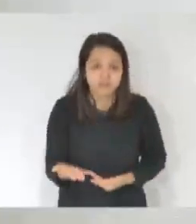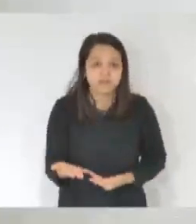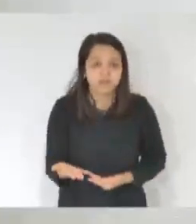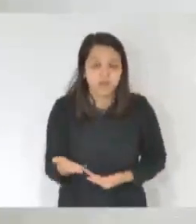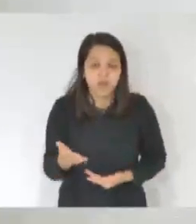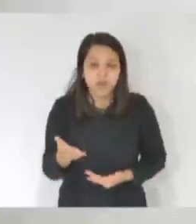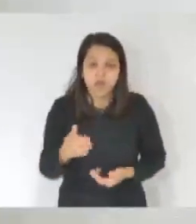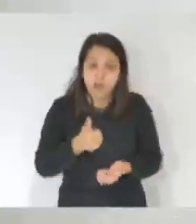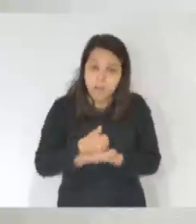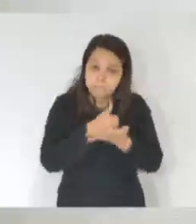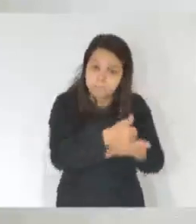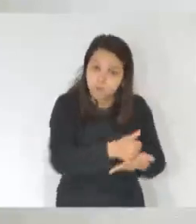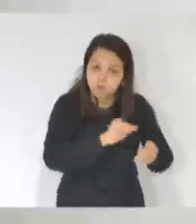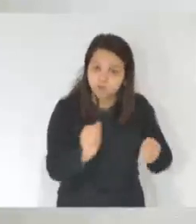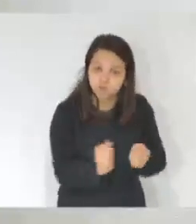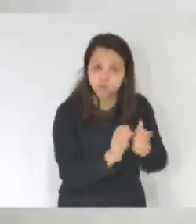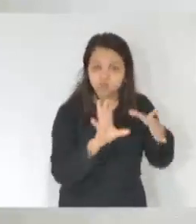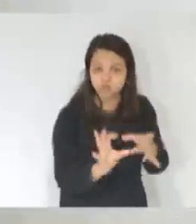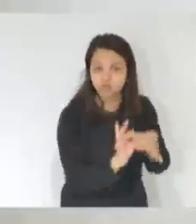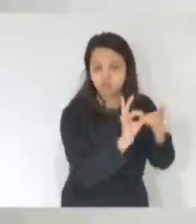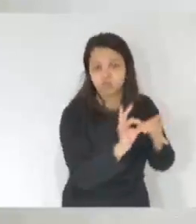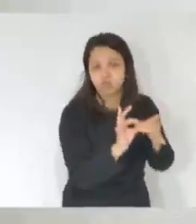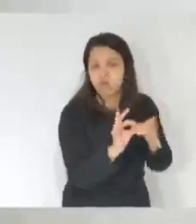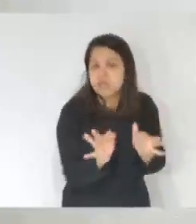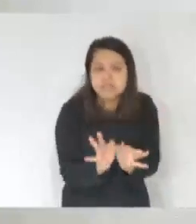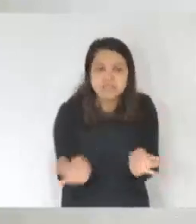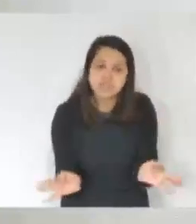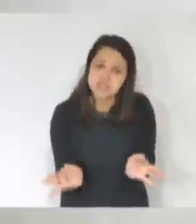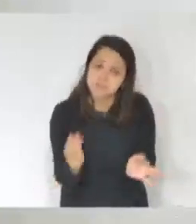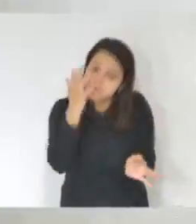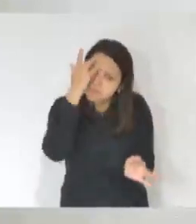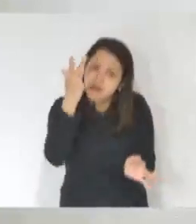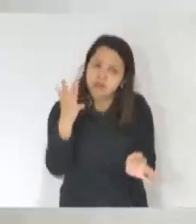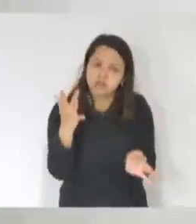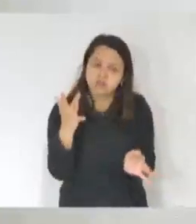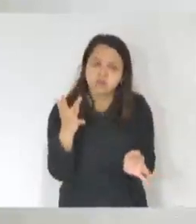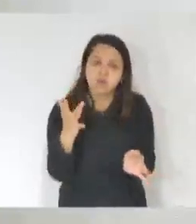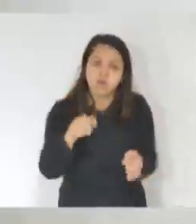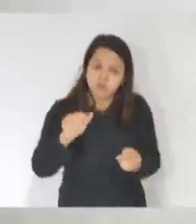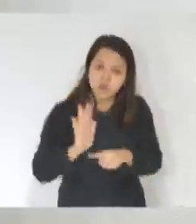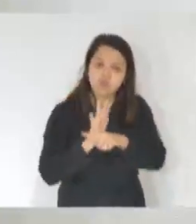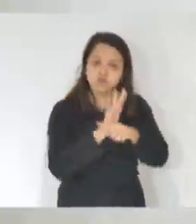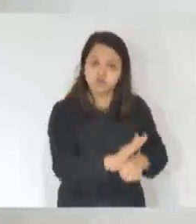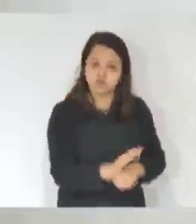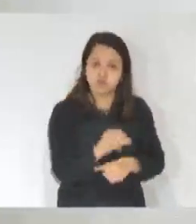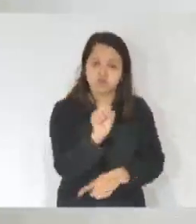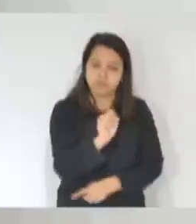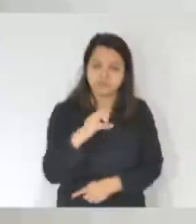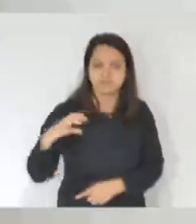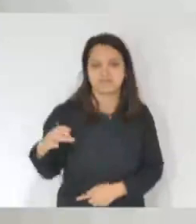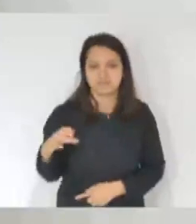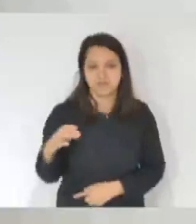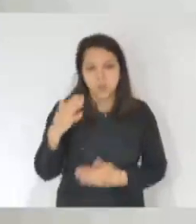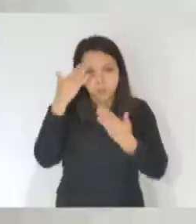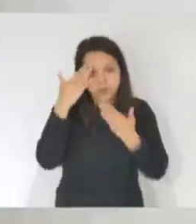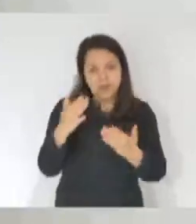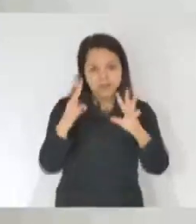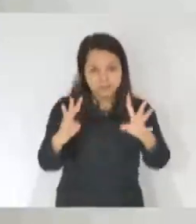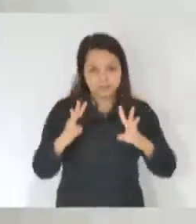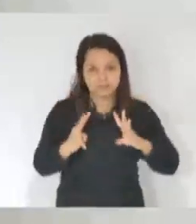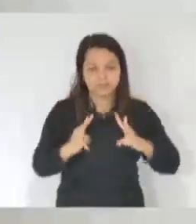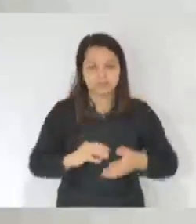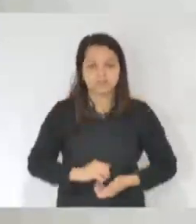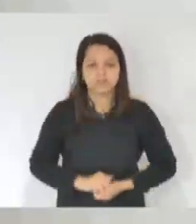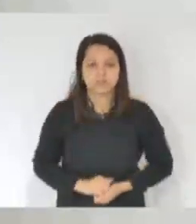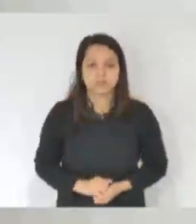É muito simples, é muito fácil. E se envolva, então, nessa agenda pelo Estado de Santa Catarina. Muito obrigada pela atenção.